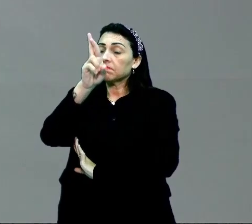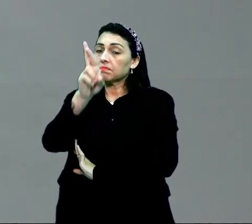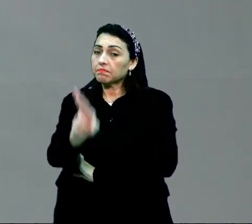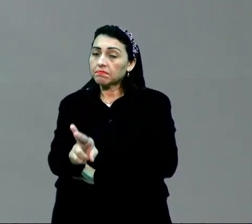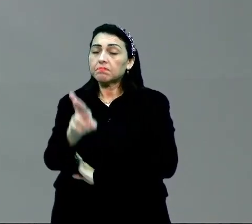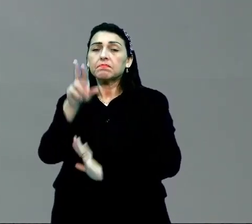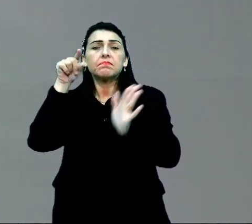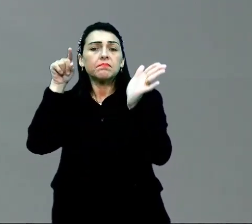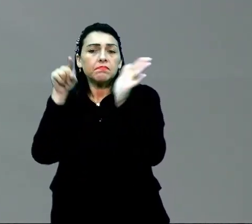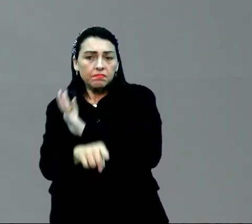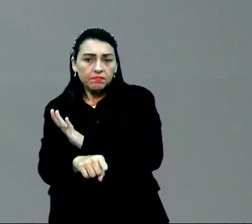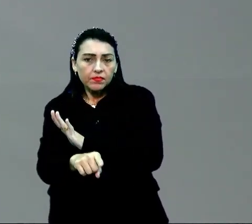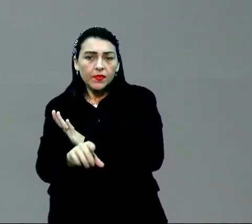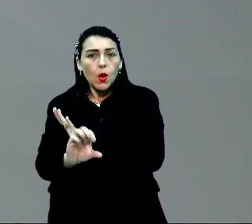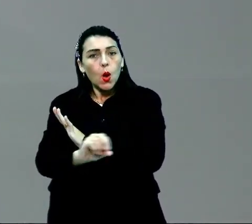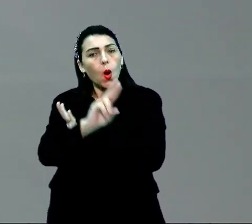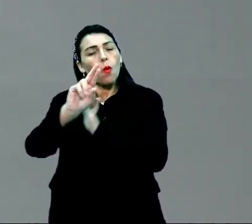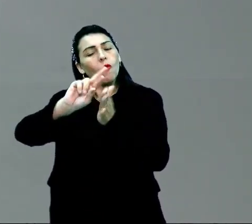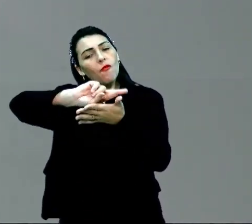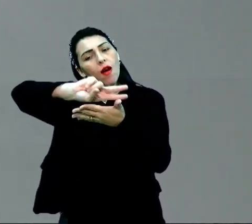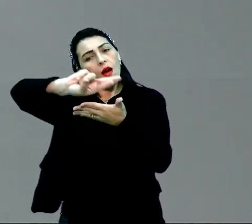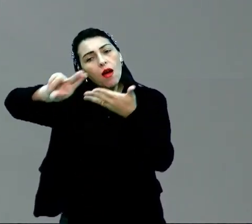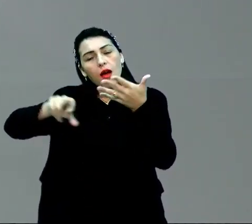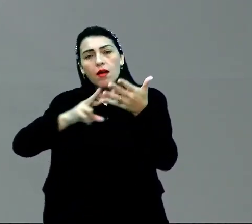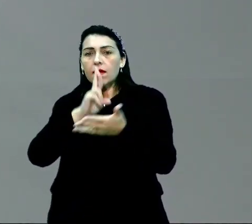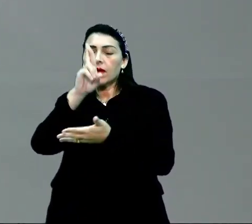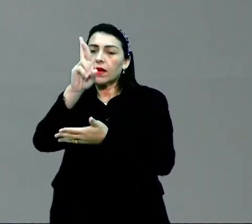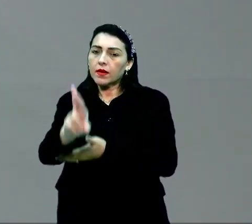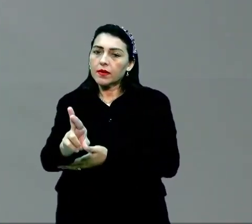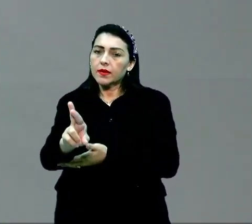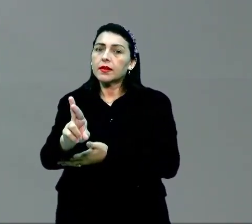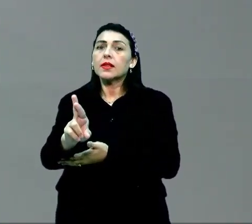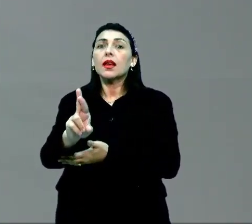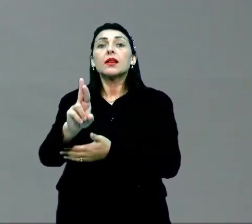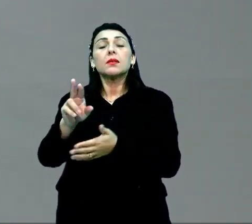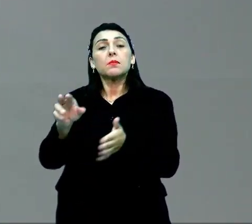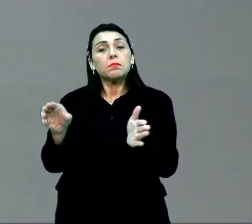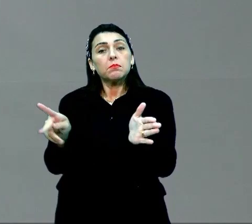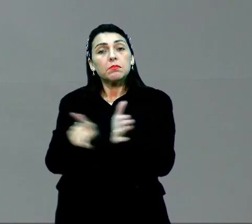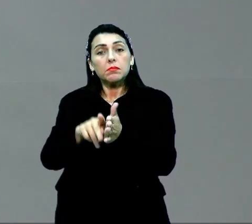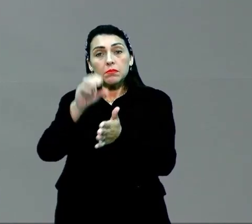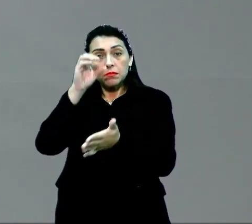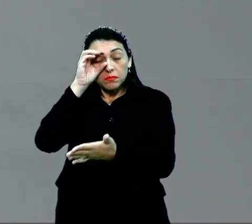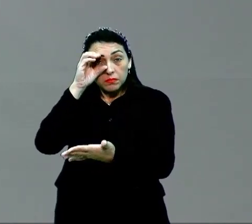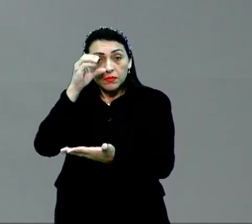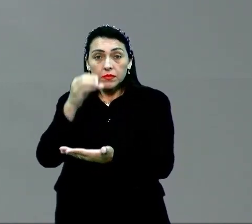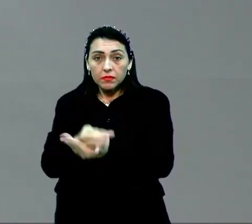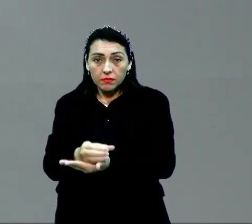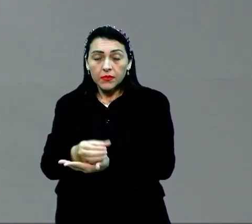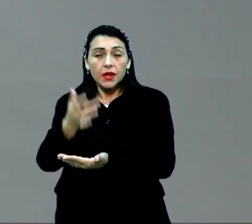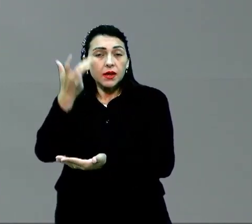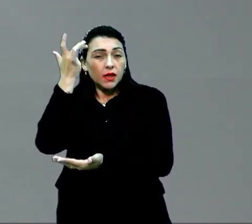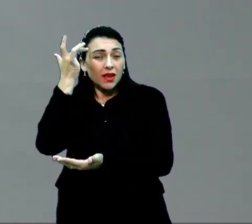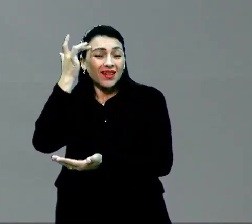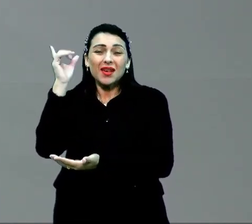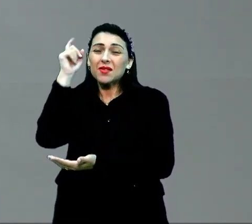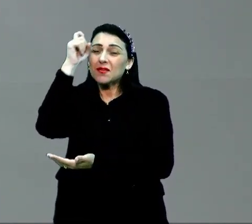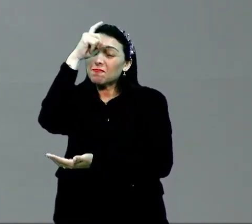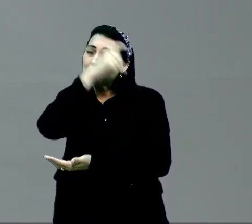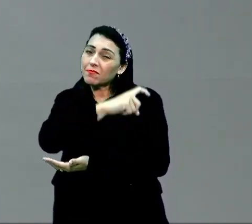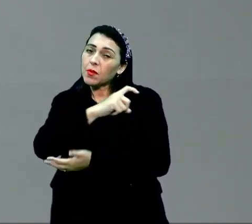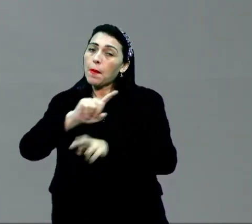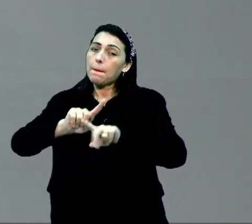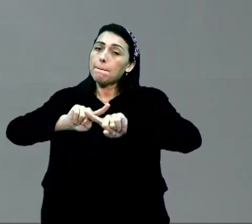daquela pergunta, ou as respostas, são as suas teses, né? Então, assim, a gente acha que é muito difícil, é um bicho de